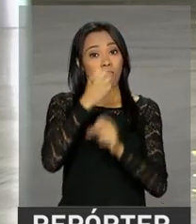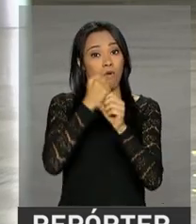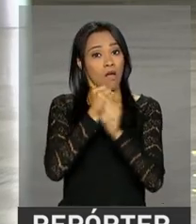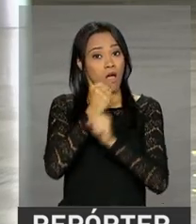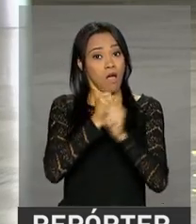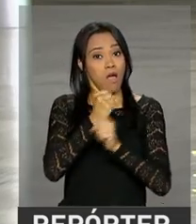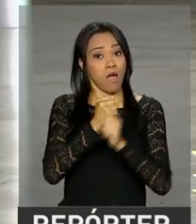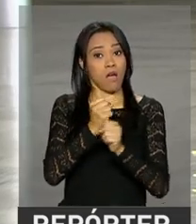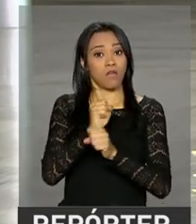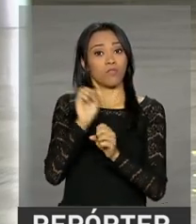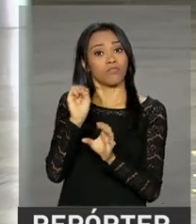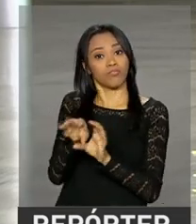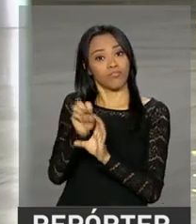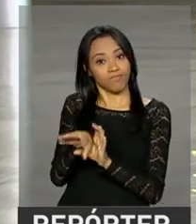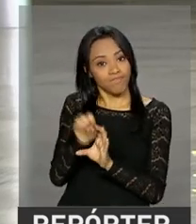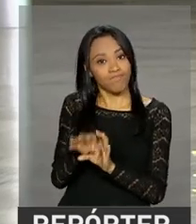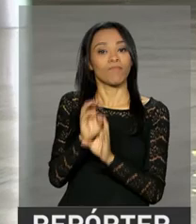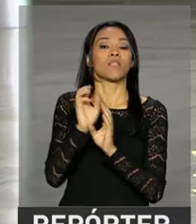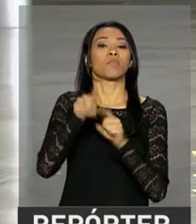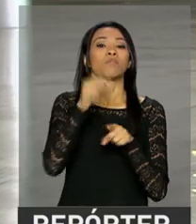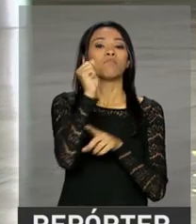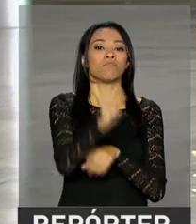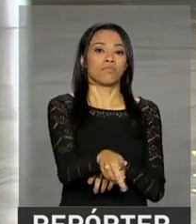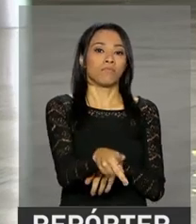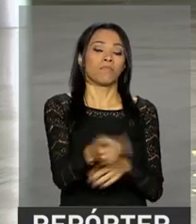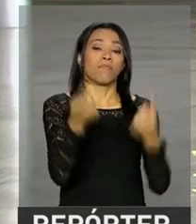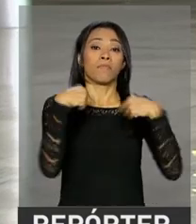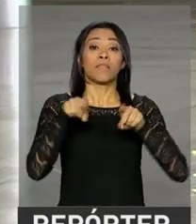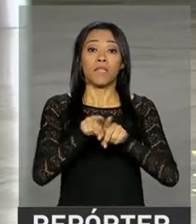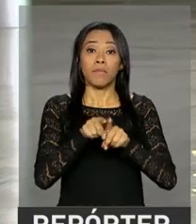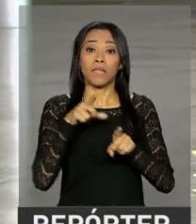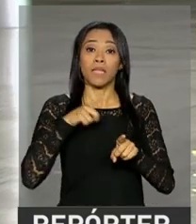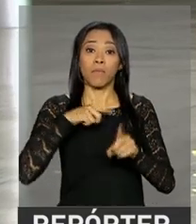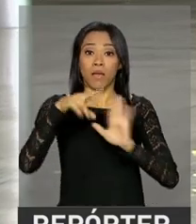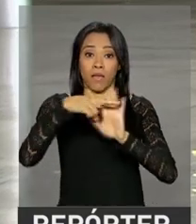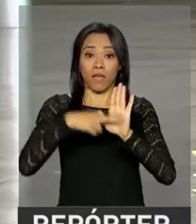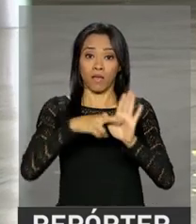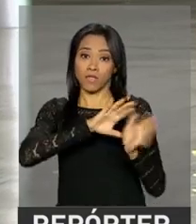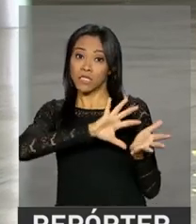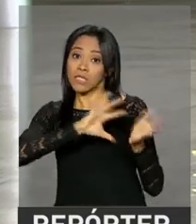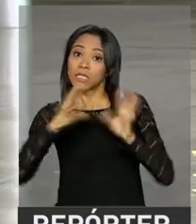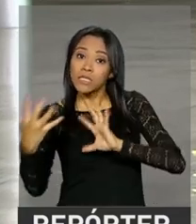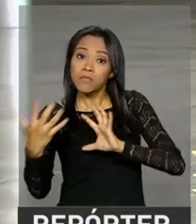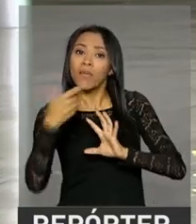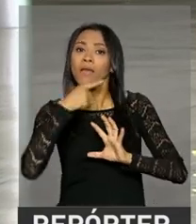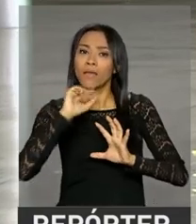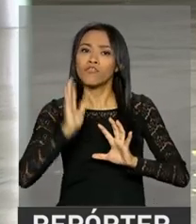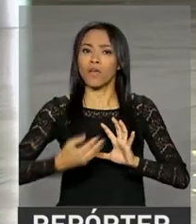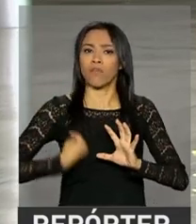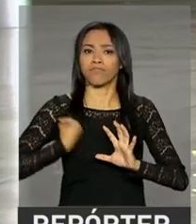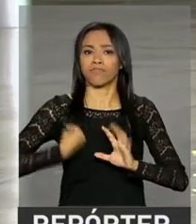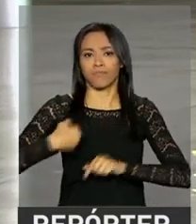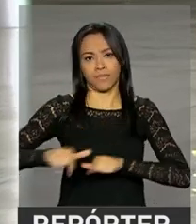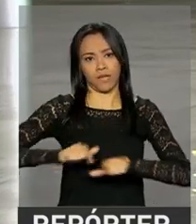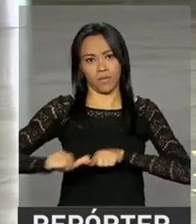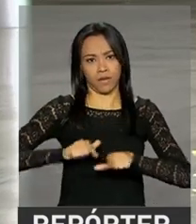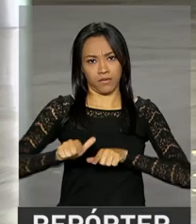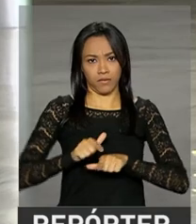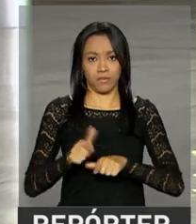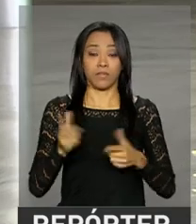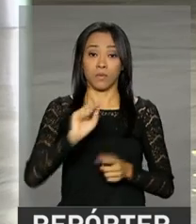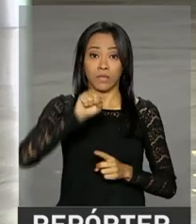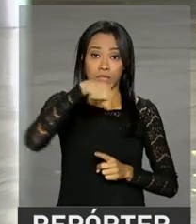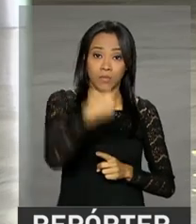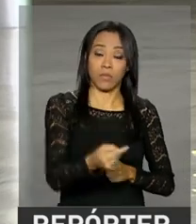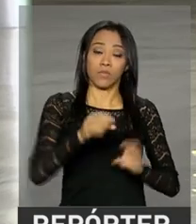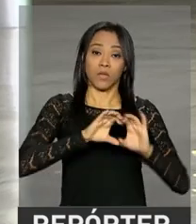se aposentar o relator também propôs uma regra de transição para quem já está no mercado de trabalho depois da